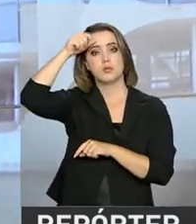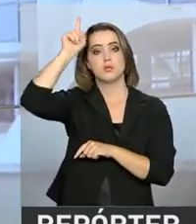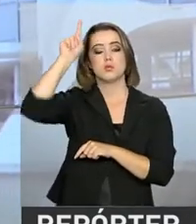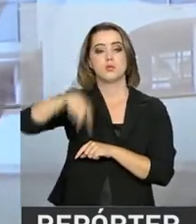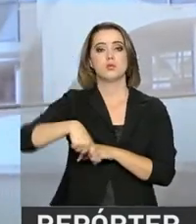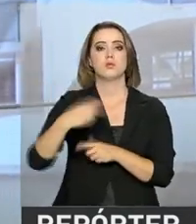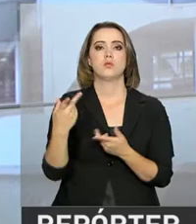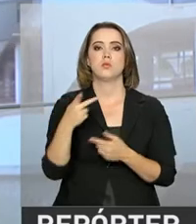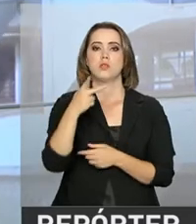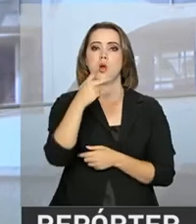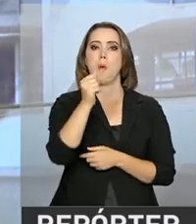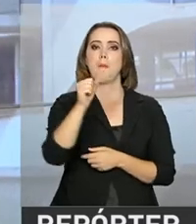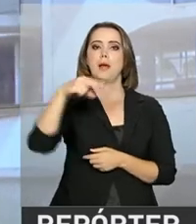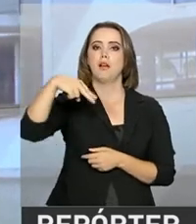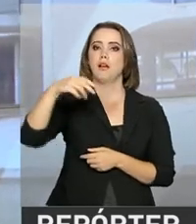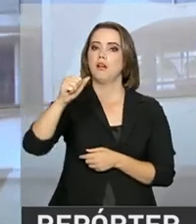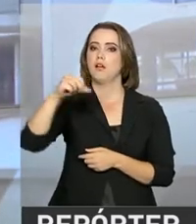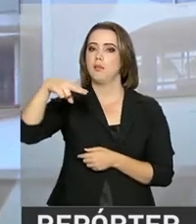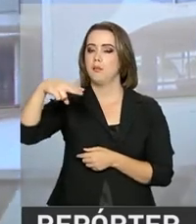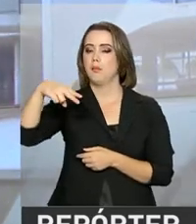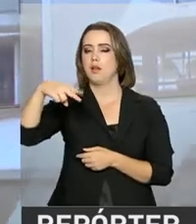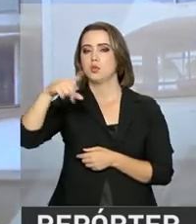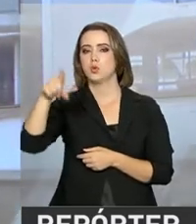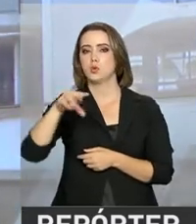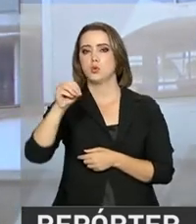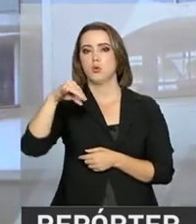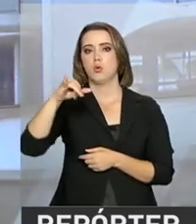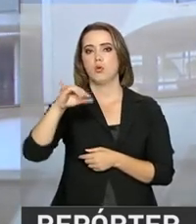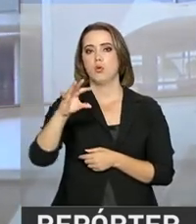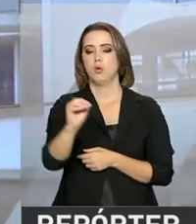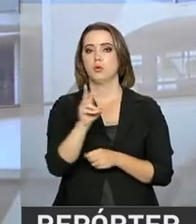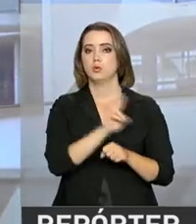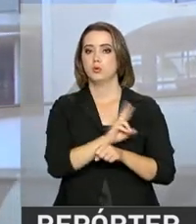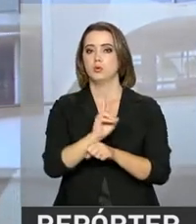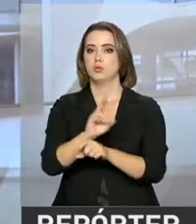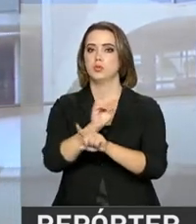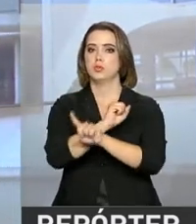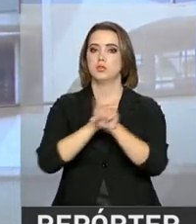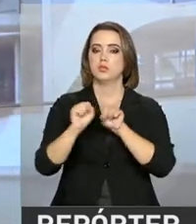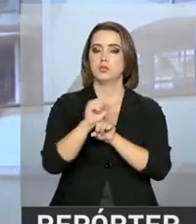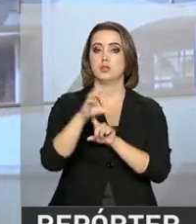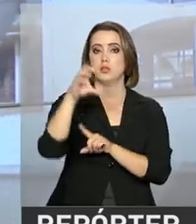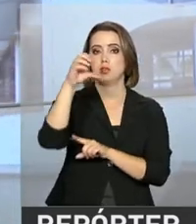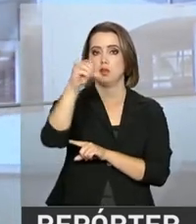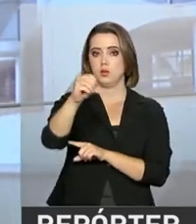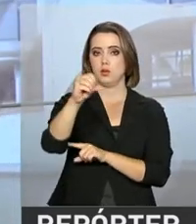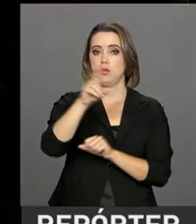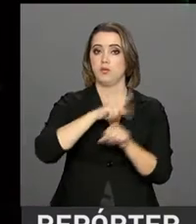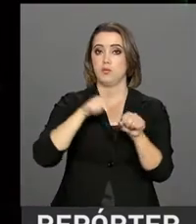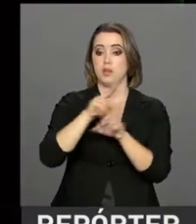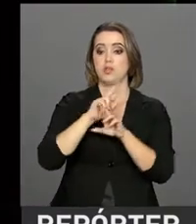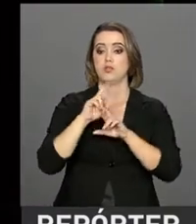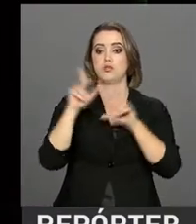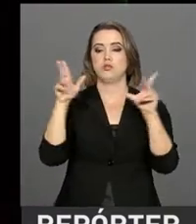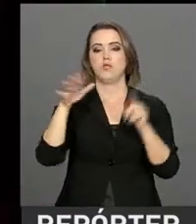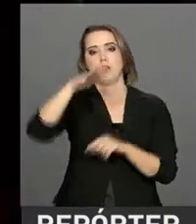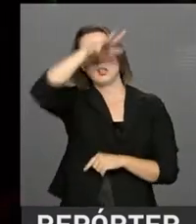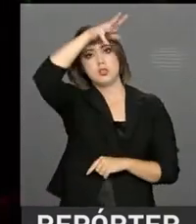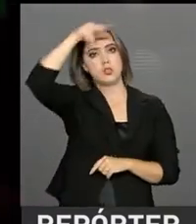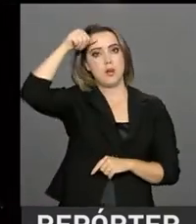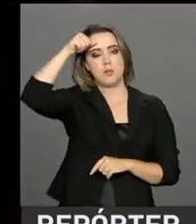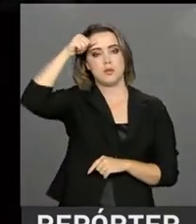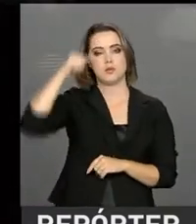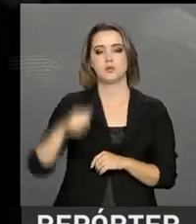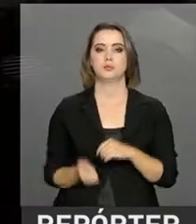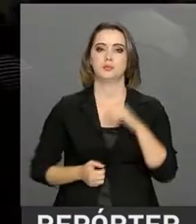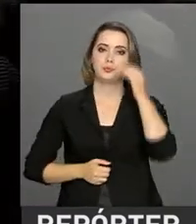Seminário Pan-Amazônico de Proteção Social, que conta com representantes de 9 países da região. O